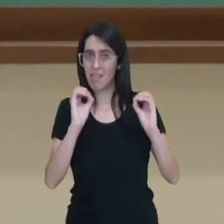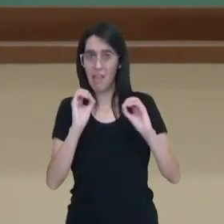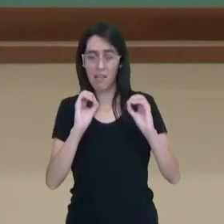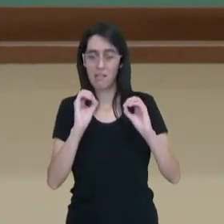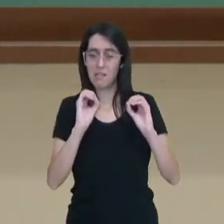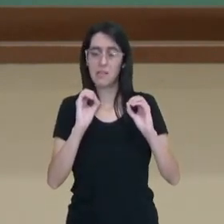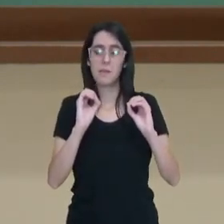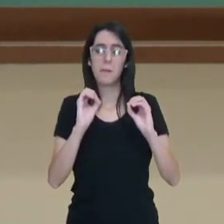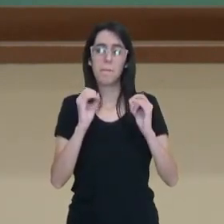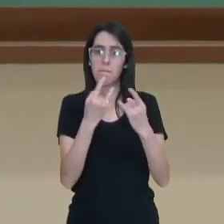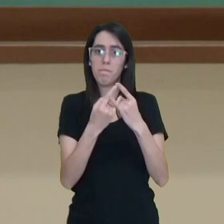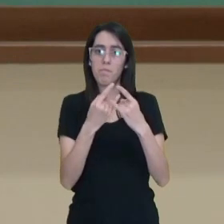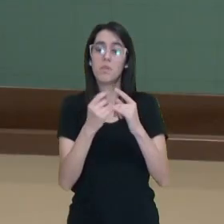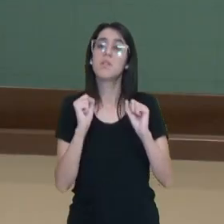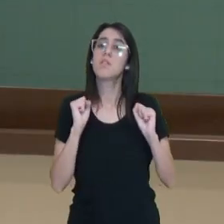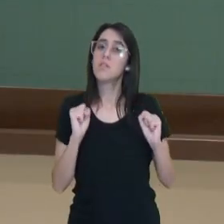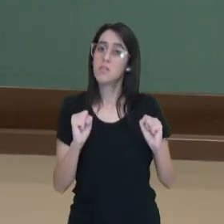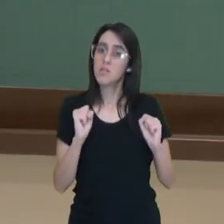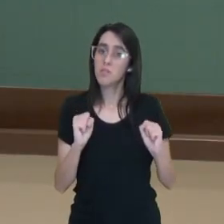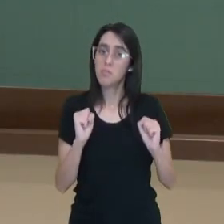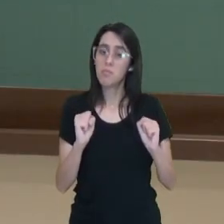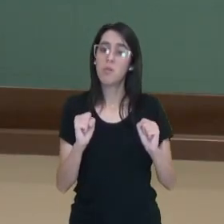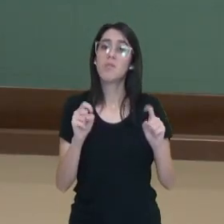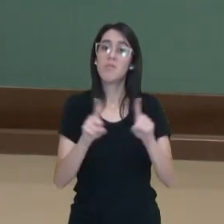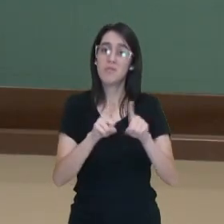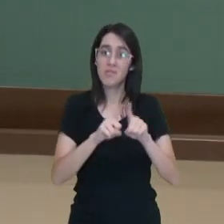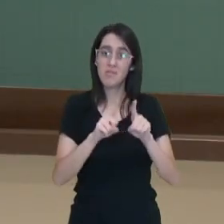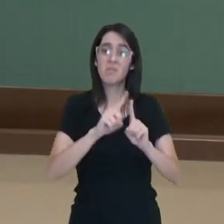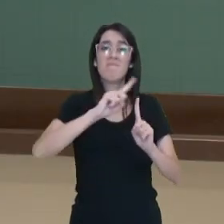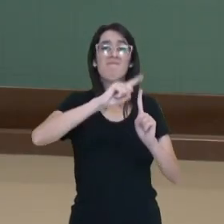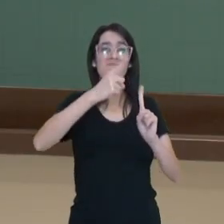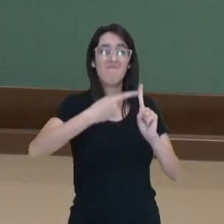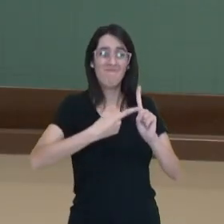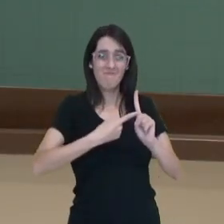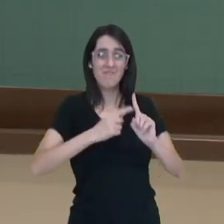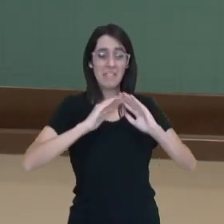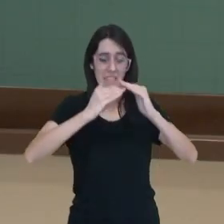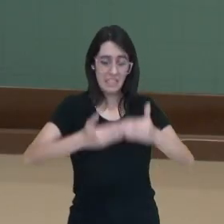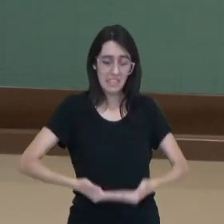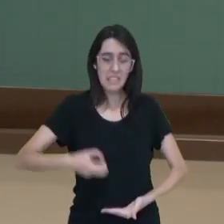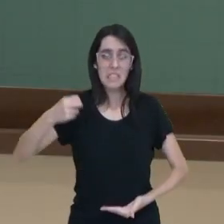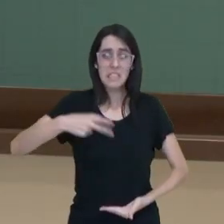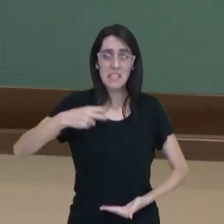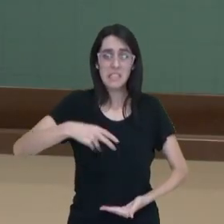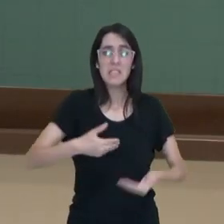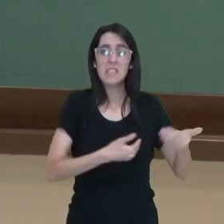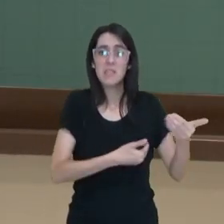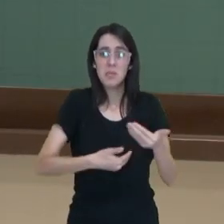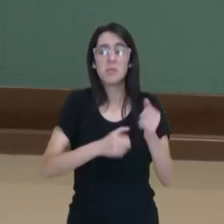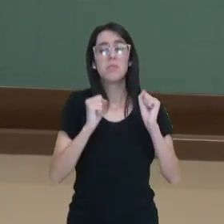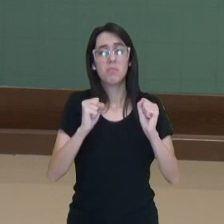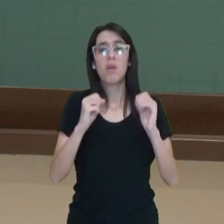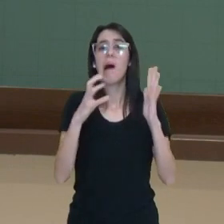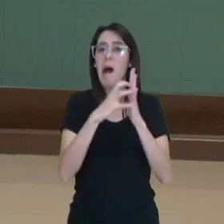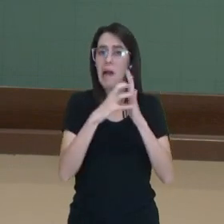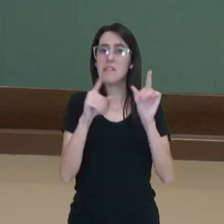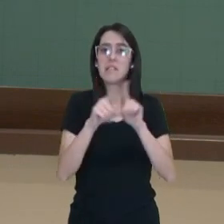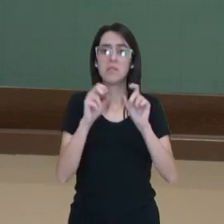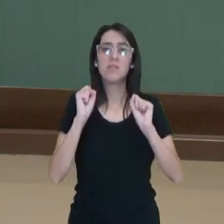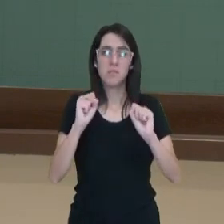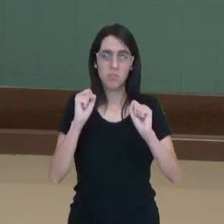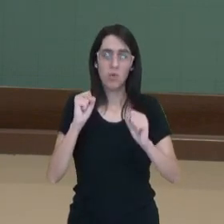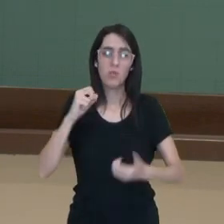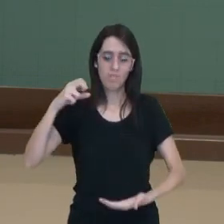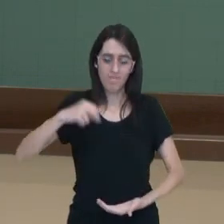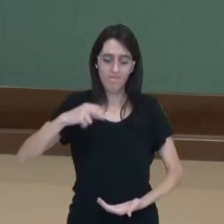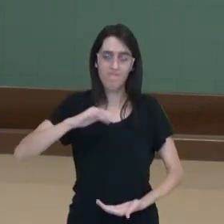e ela pode ser passada inclusive durante a gestação ou parto. A AIDS também pode ser transmitida para o filho durante, né, a gestação.